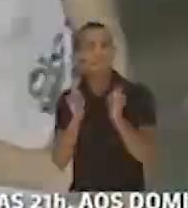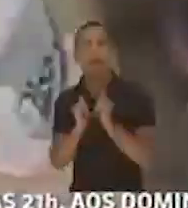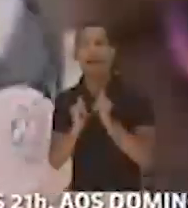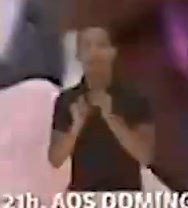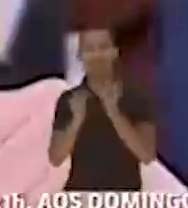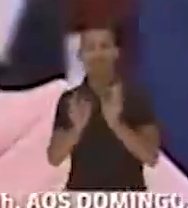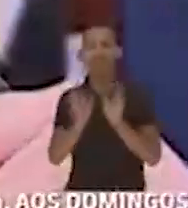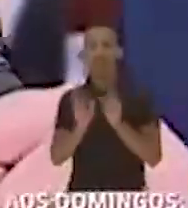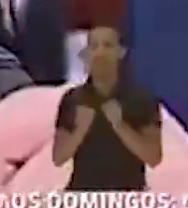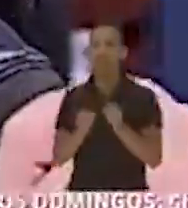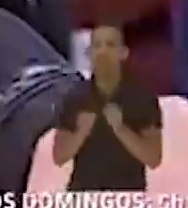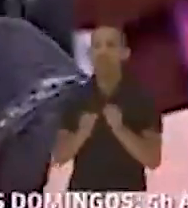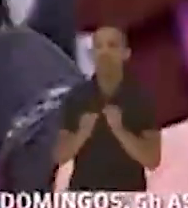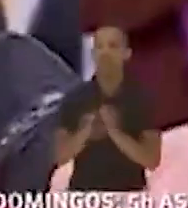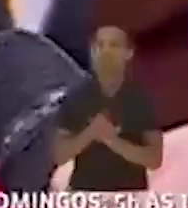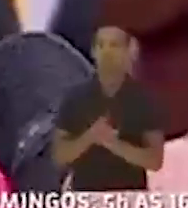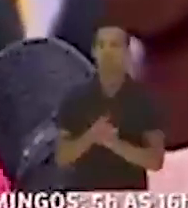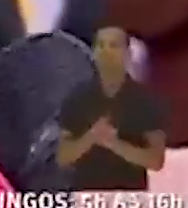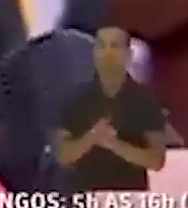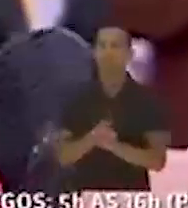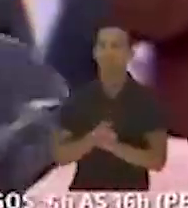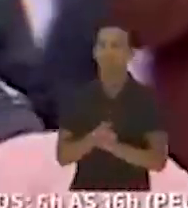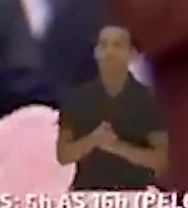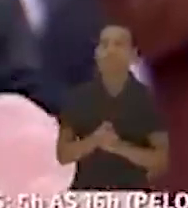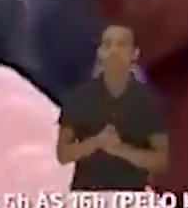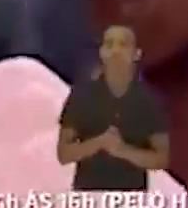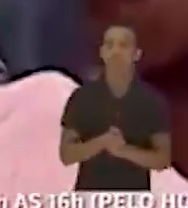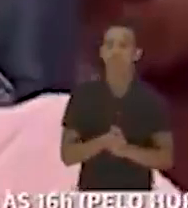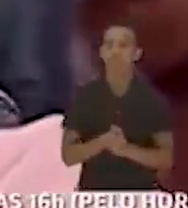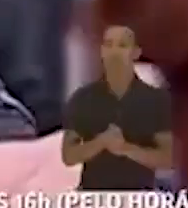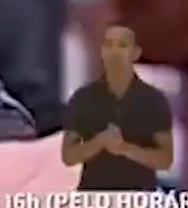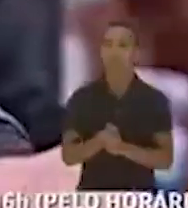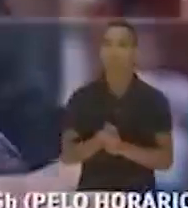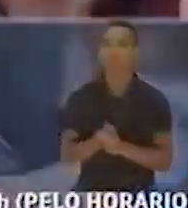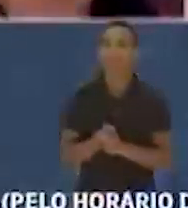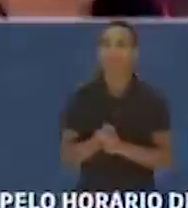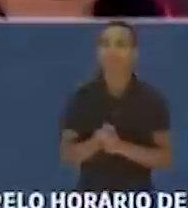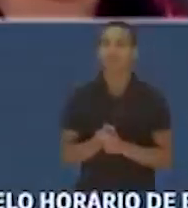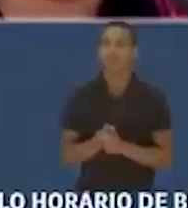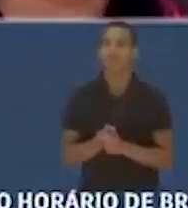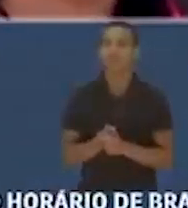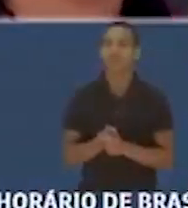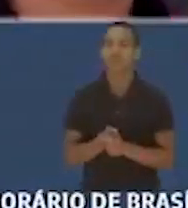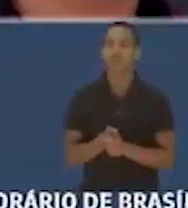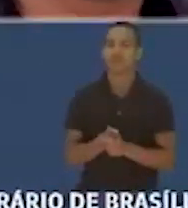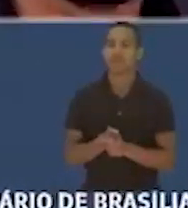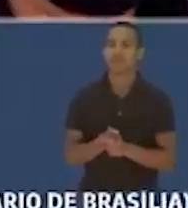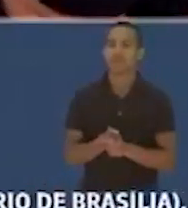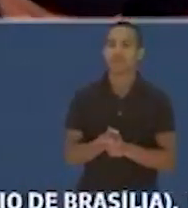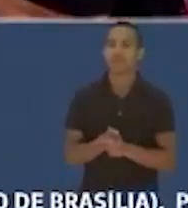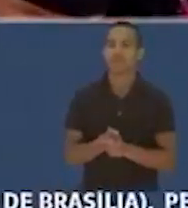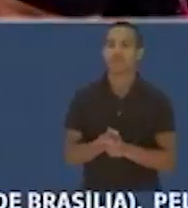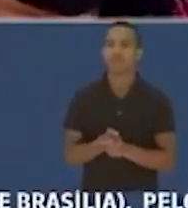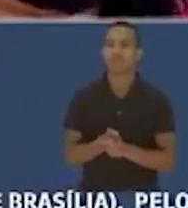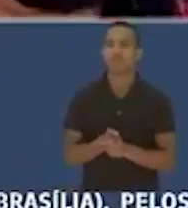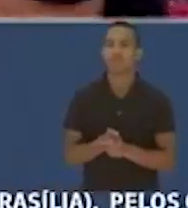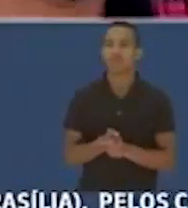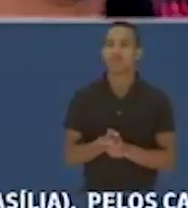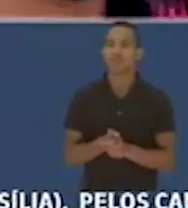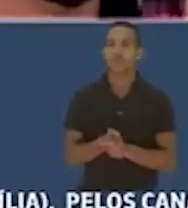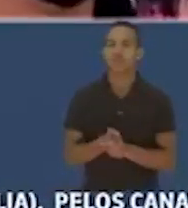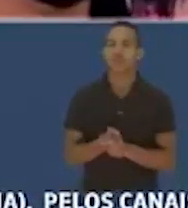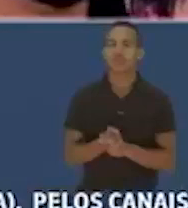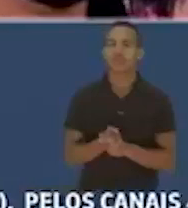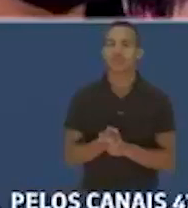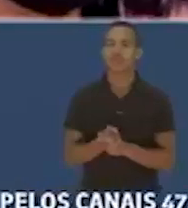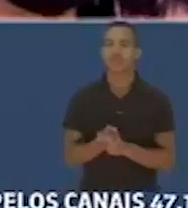Ô, doido, olha lá, está emocionado agora. Não dá para dividir a tela, não, diretor. Nós estamos sem recurso, né, filho? É verdade. Poxa, esse ano vai